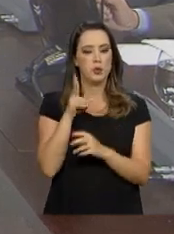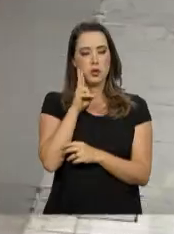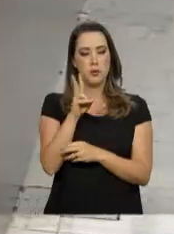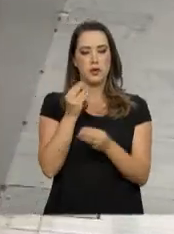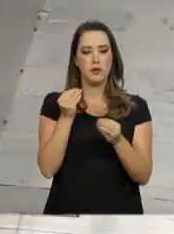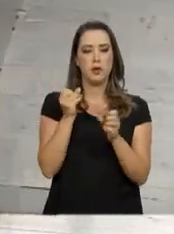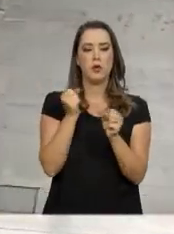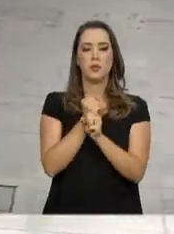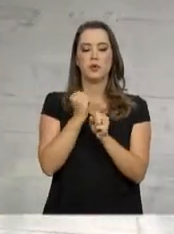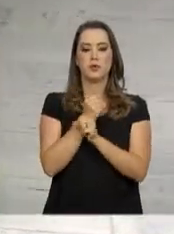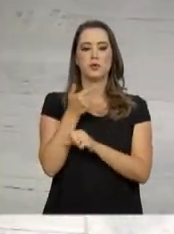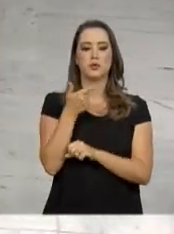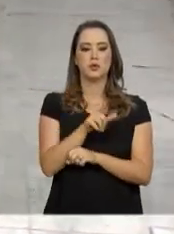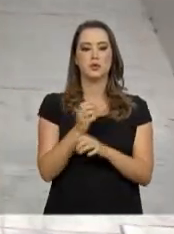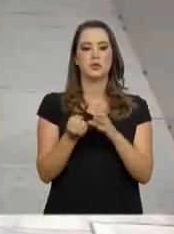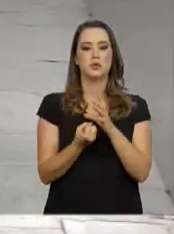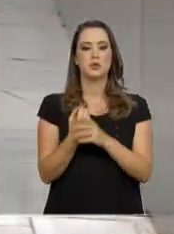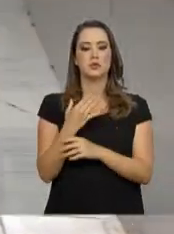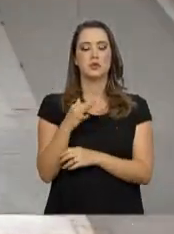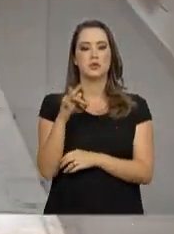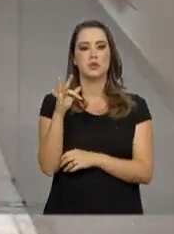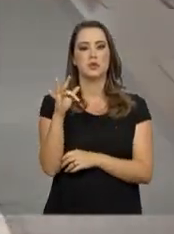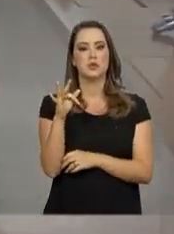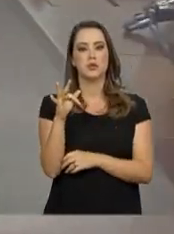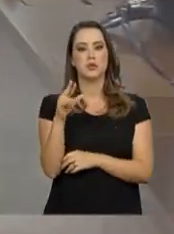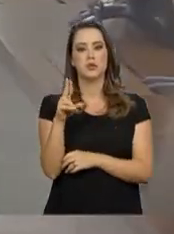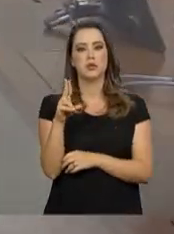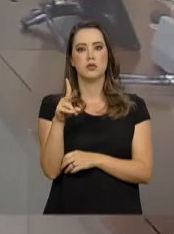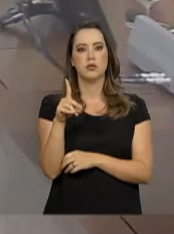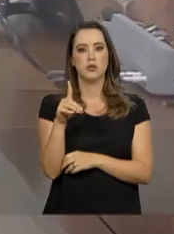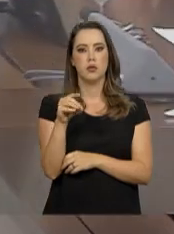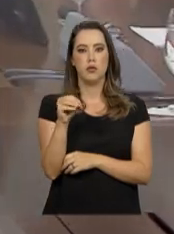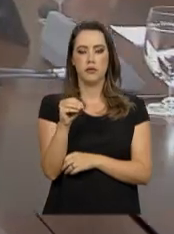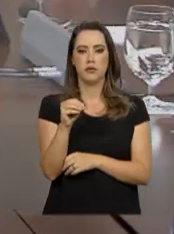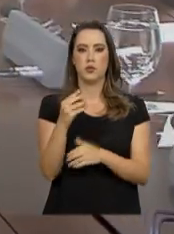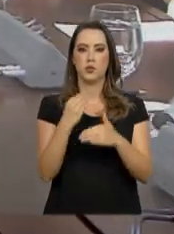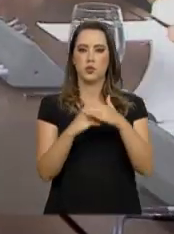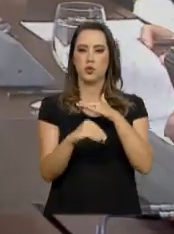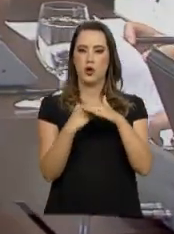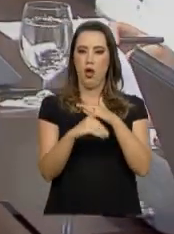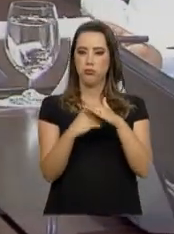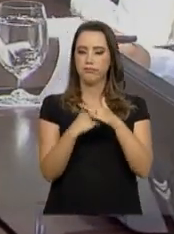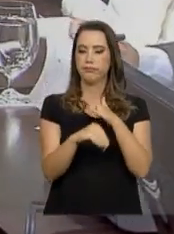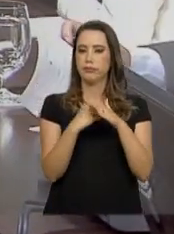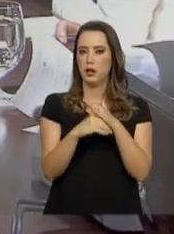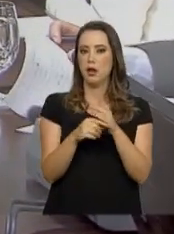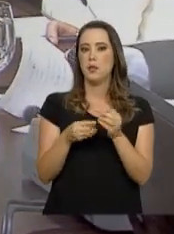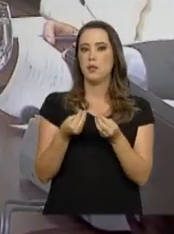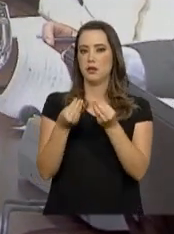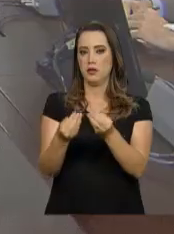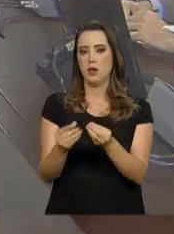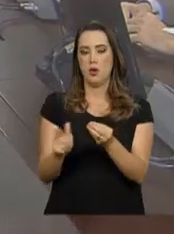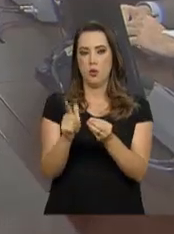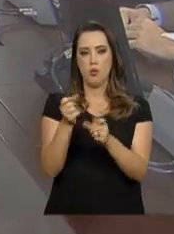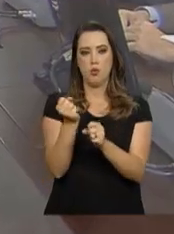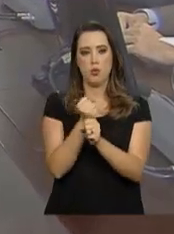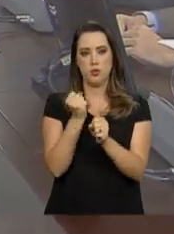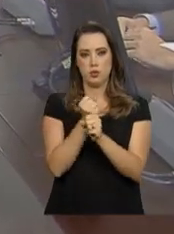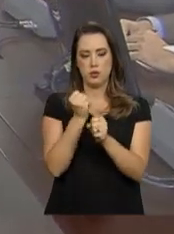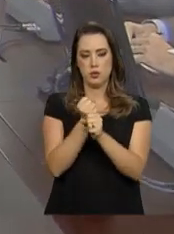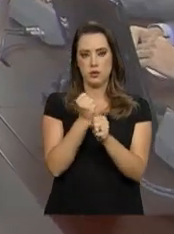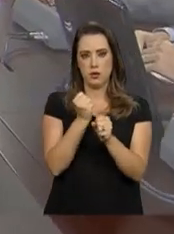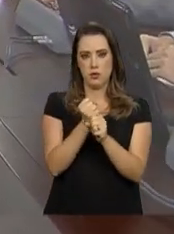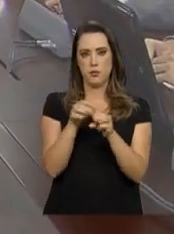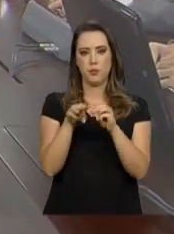do museu, além da criação de um fundo patrimonial para garantir recursos para a obra e a recomposição do acervo do